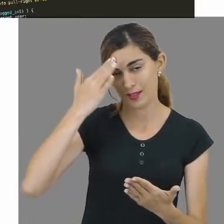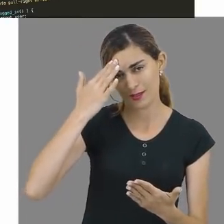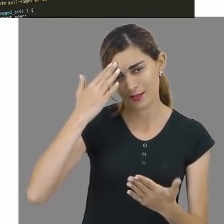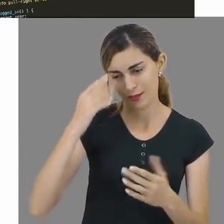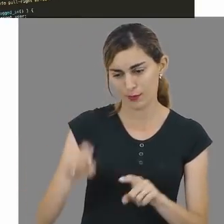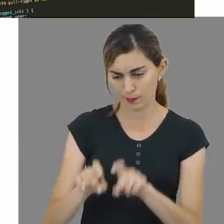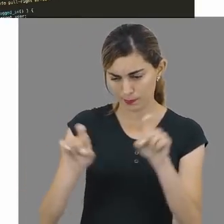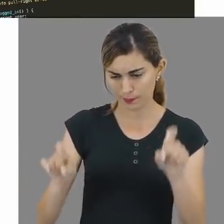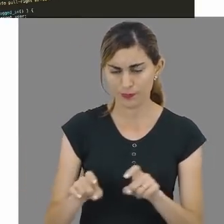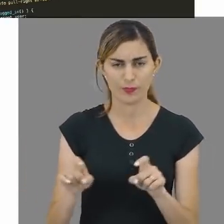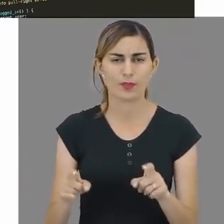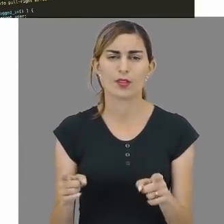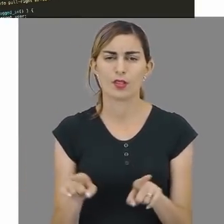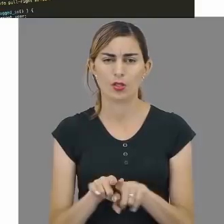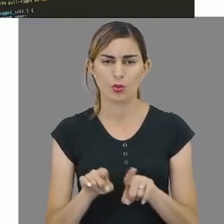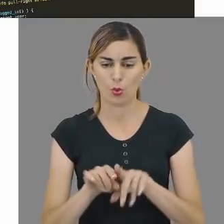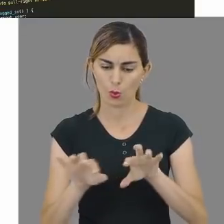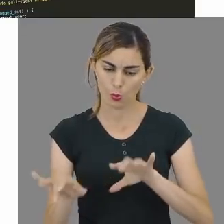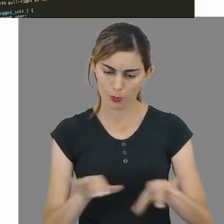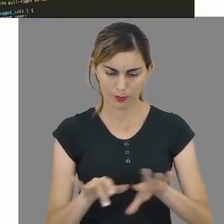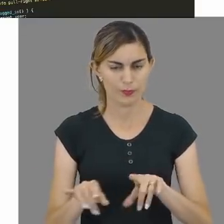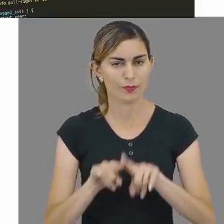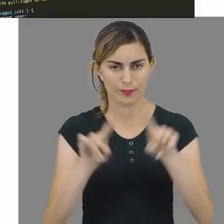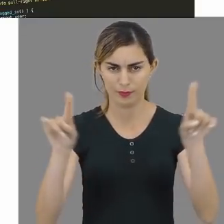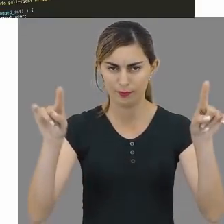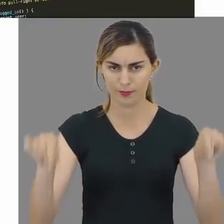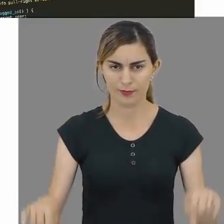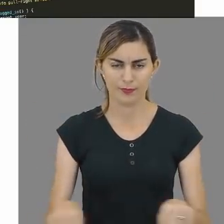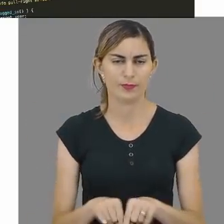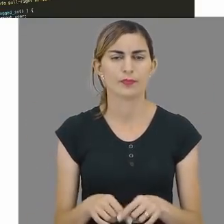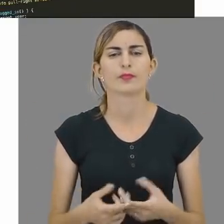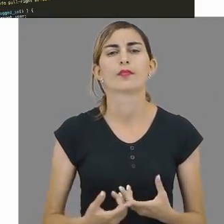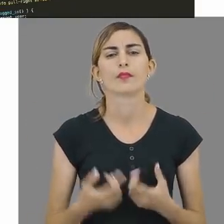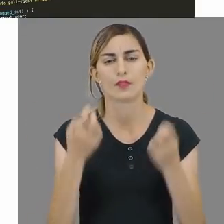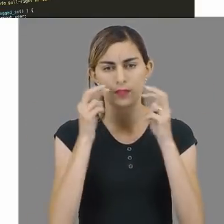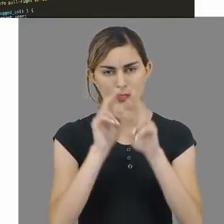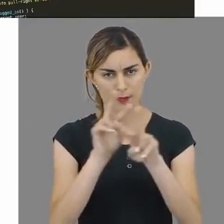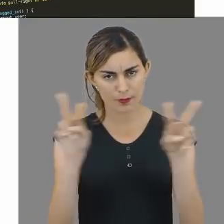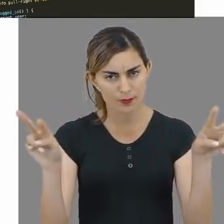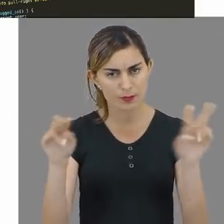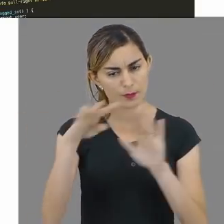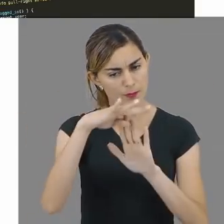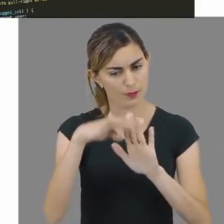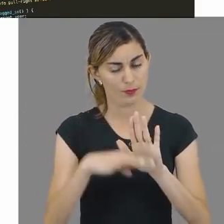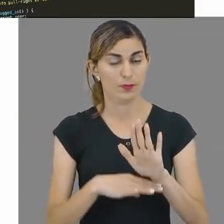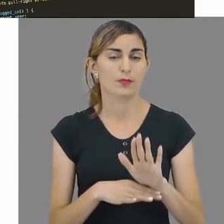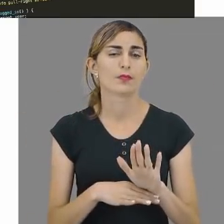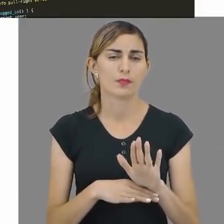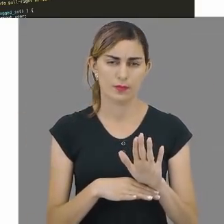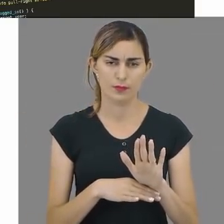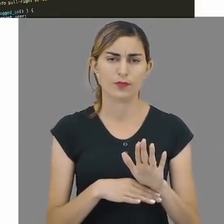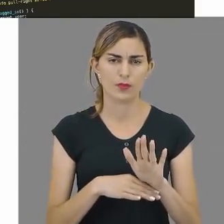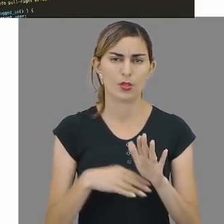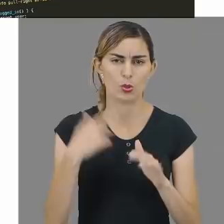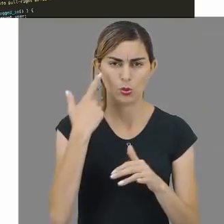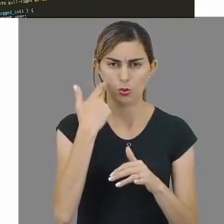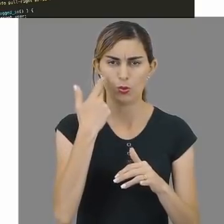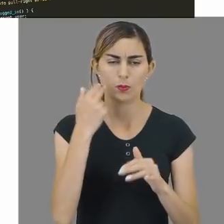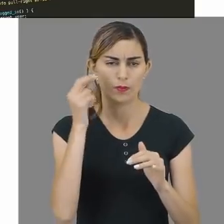por uma máquina, em geral, um computador. Nós podemos visualizar o programa da maneira mais